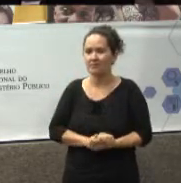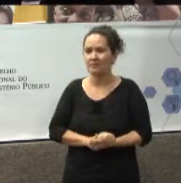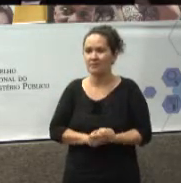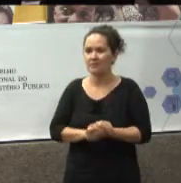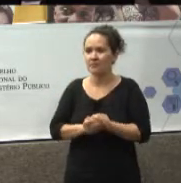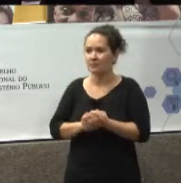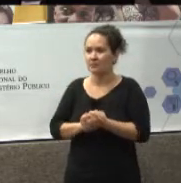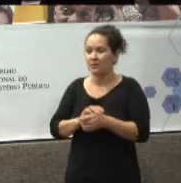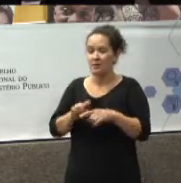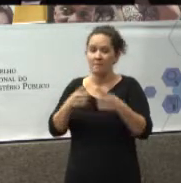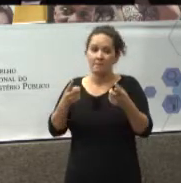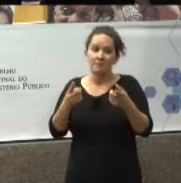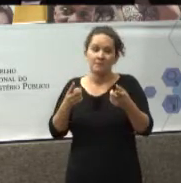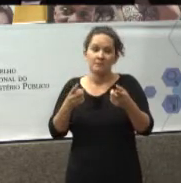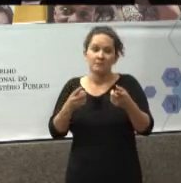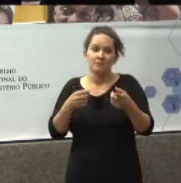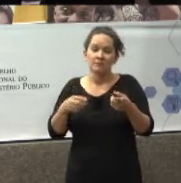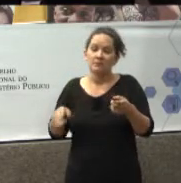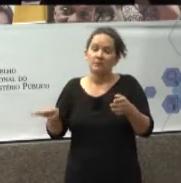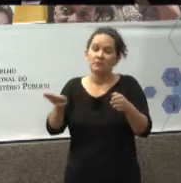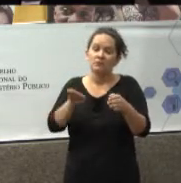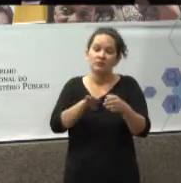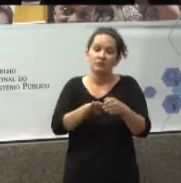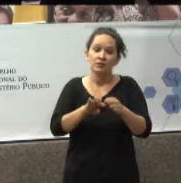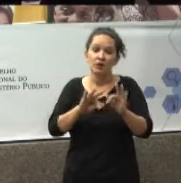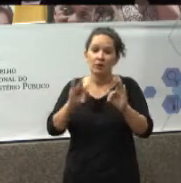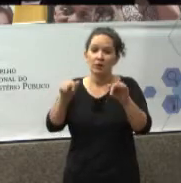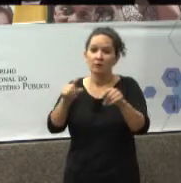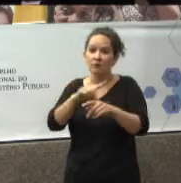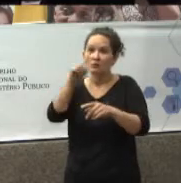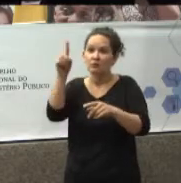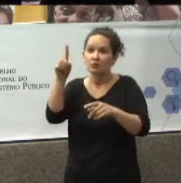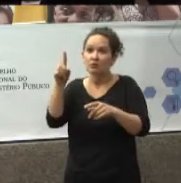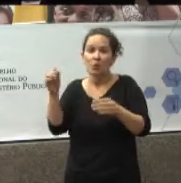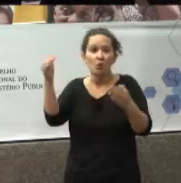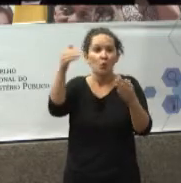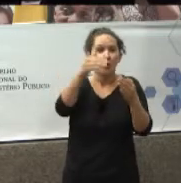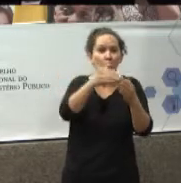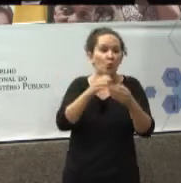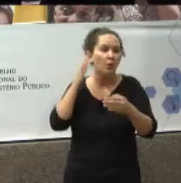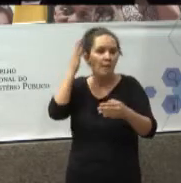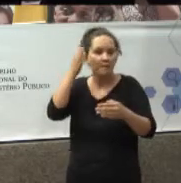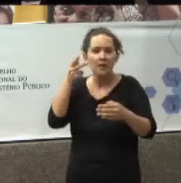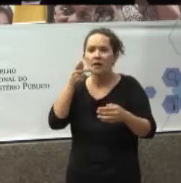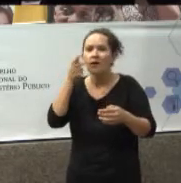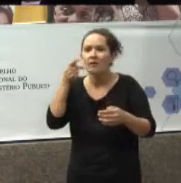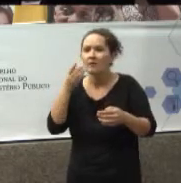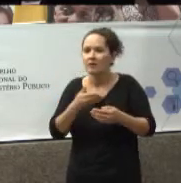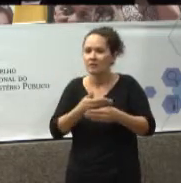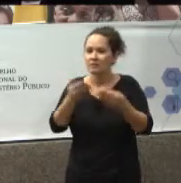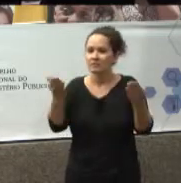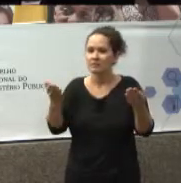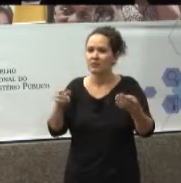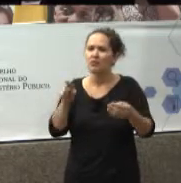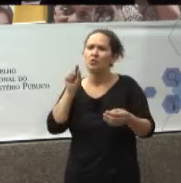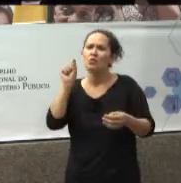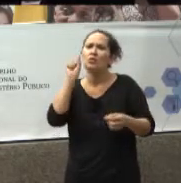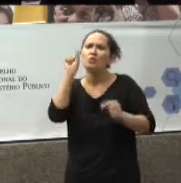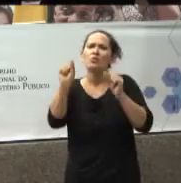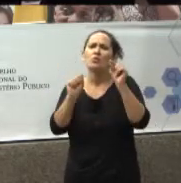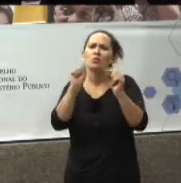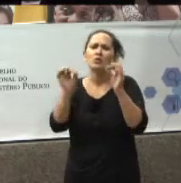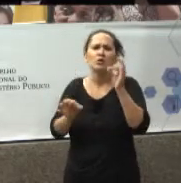mas eu vim aqui no final de um dia ser o outro palestrante e dizer os senhores o que é a judicialização da